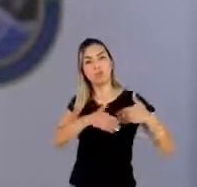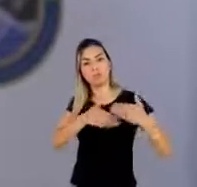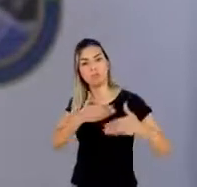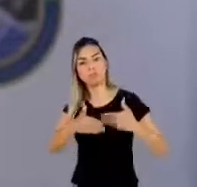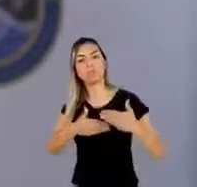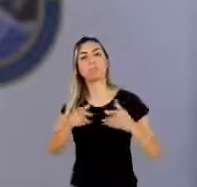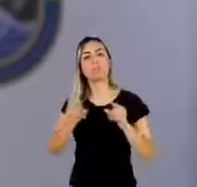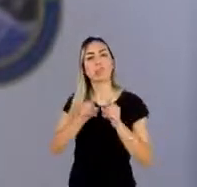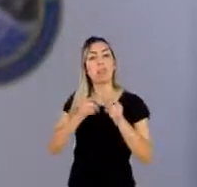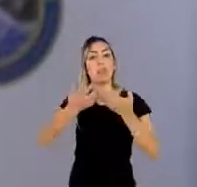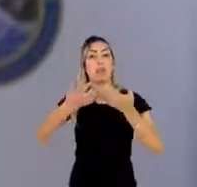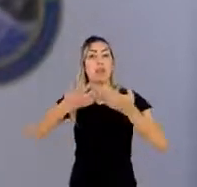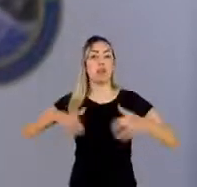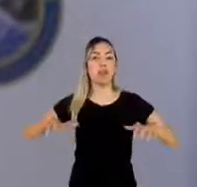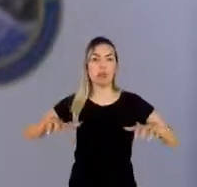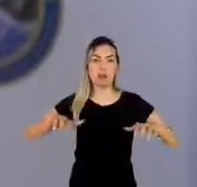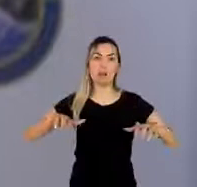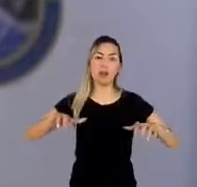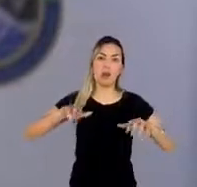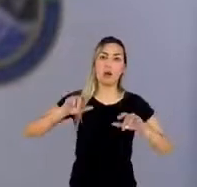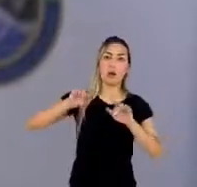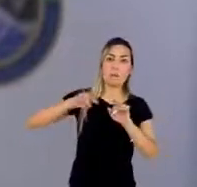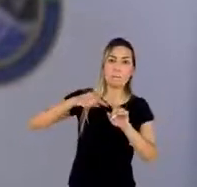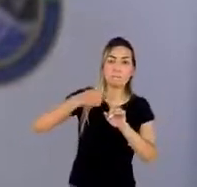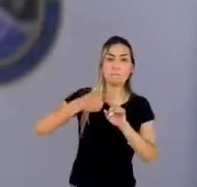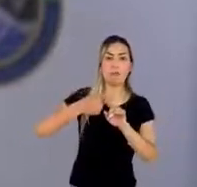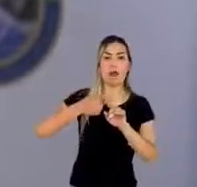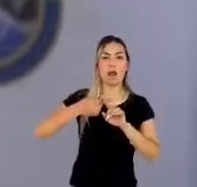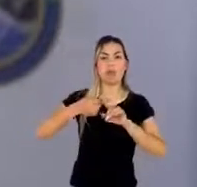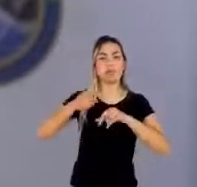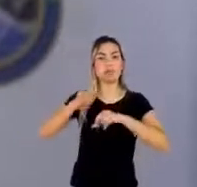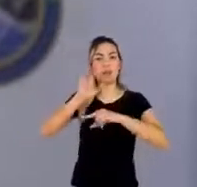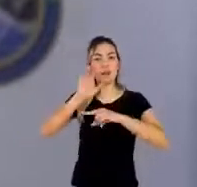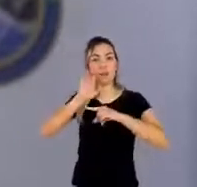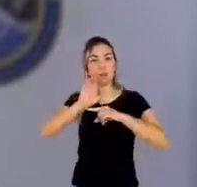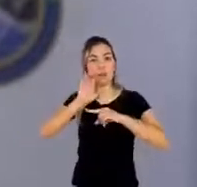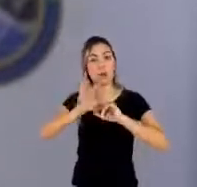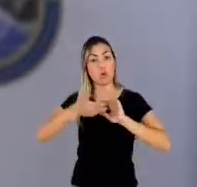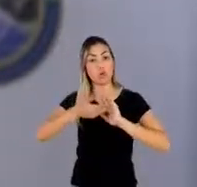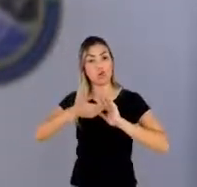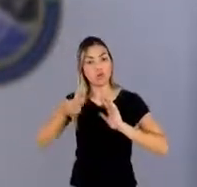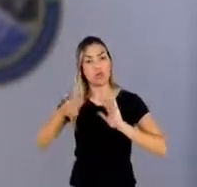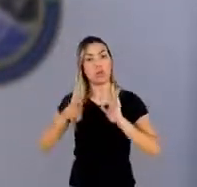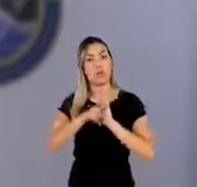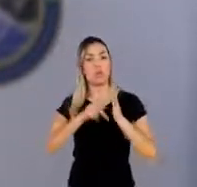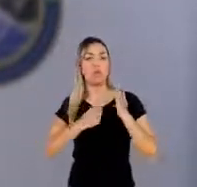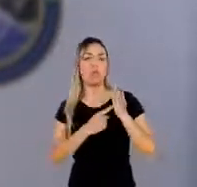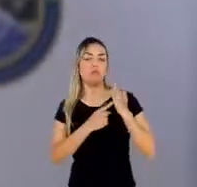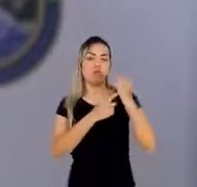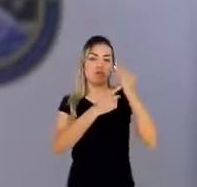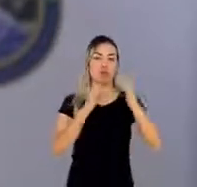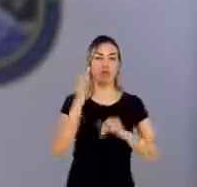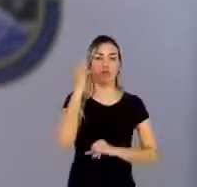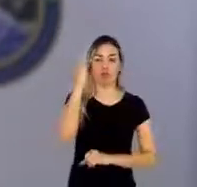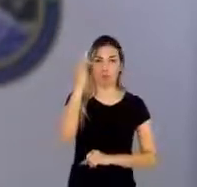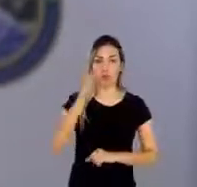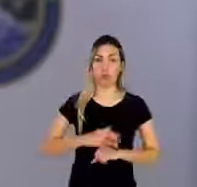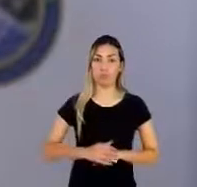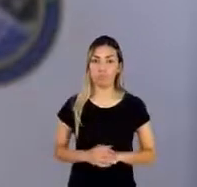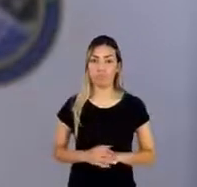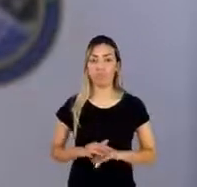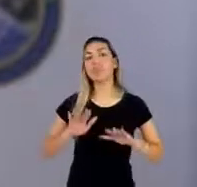ligação e descarbonização do setor elétrico do Futuro e no que se refere a